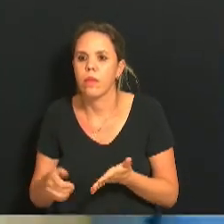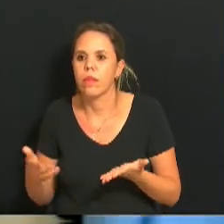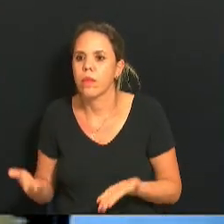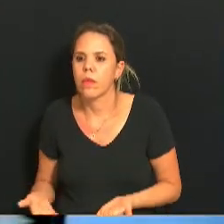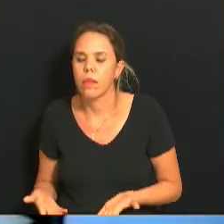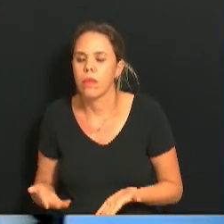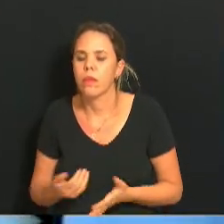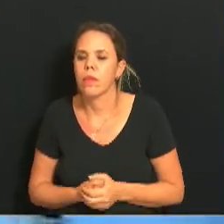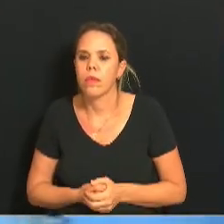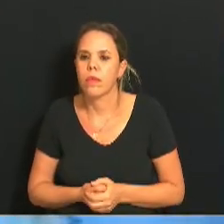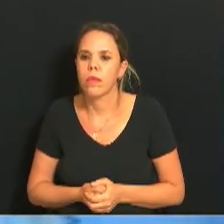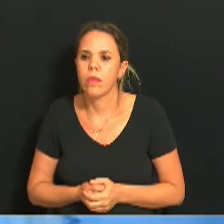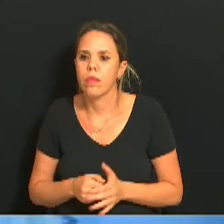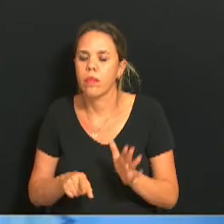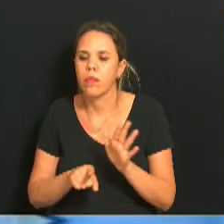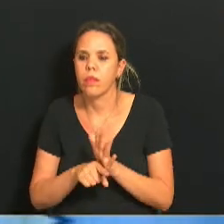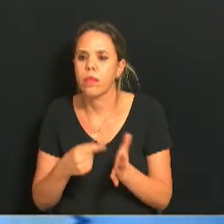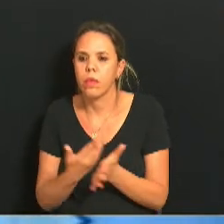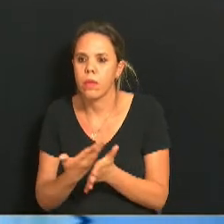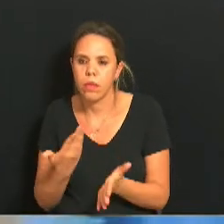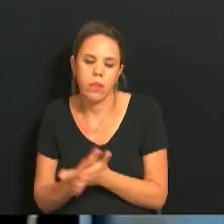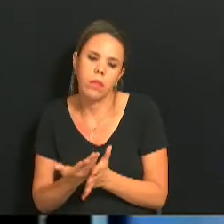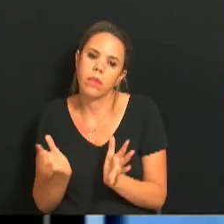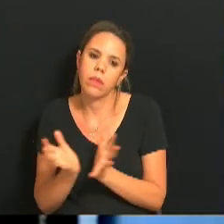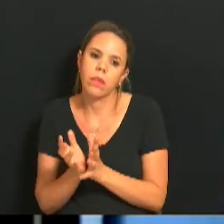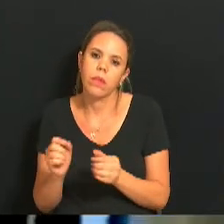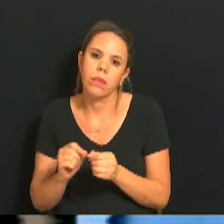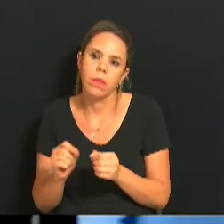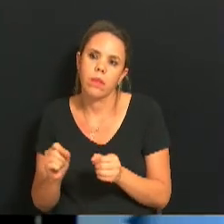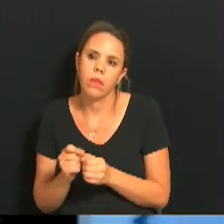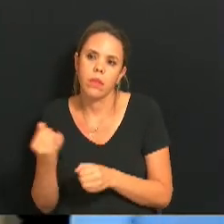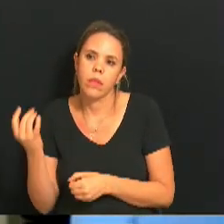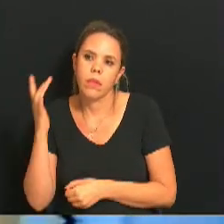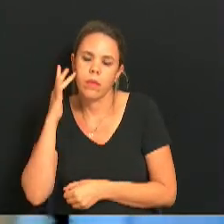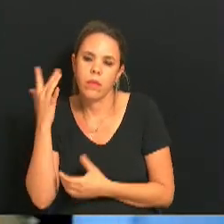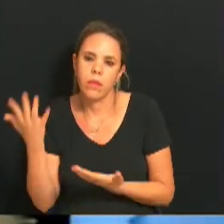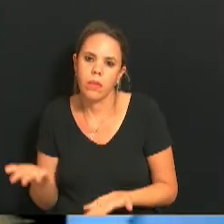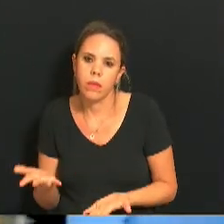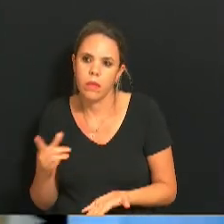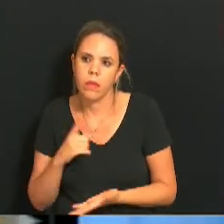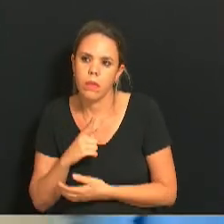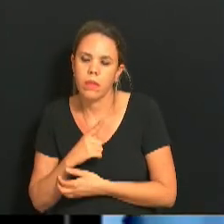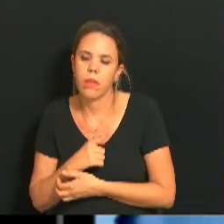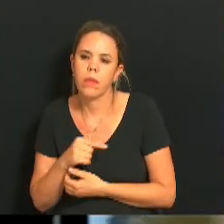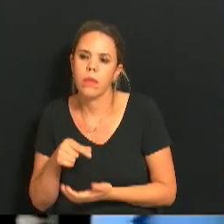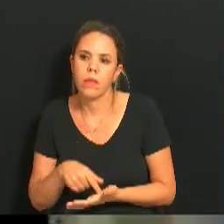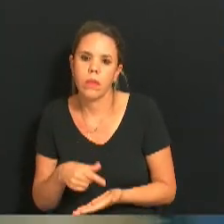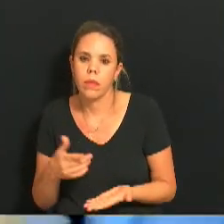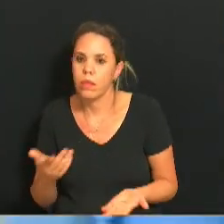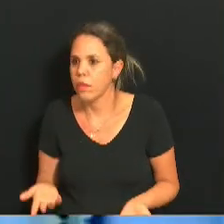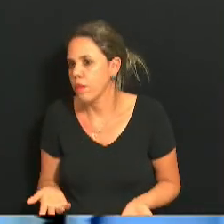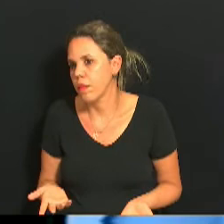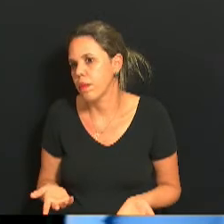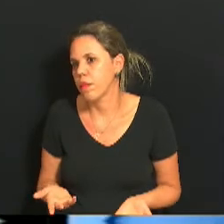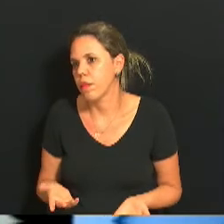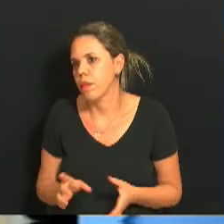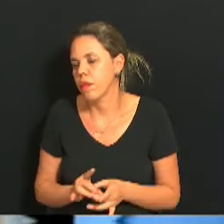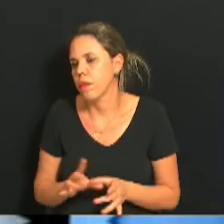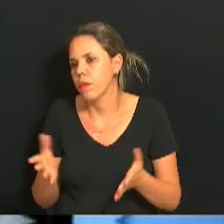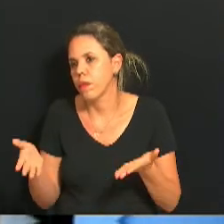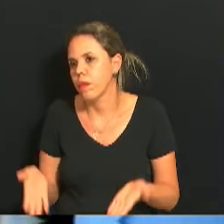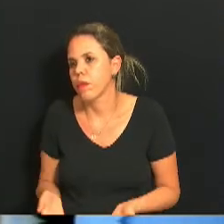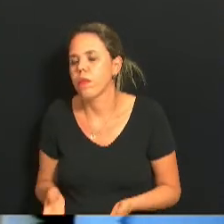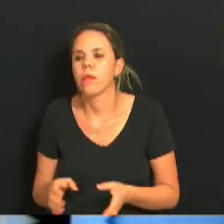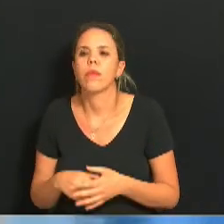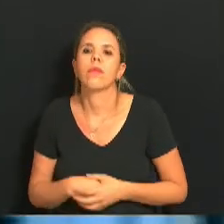noticiaram esses tudo que é que fez porque eu acho que é importante vocês tenham um e colocar de faca aqui